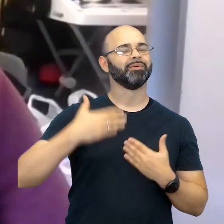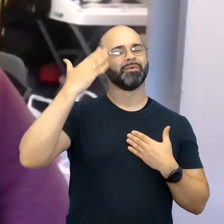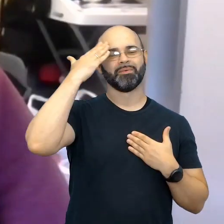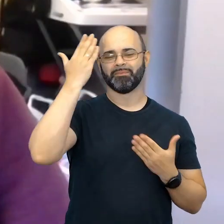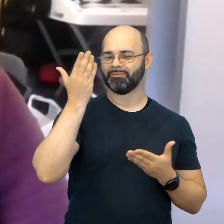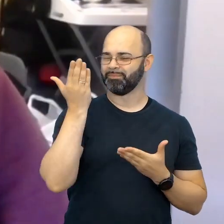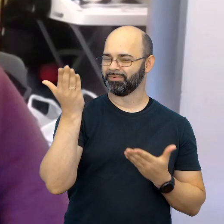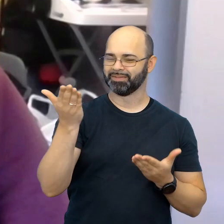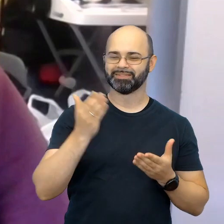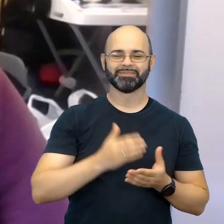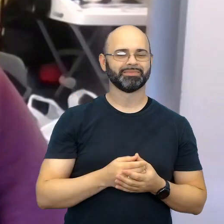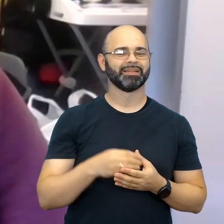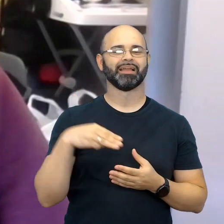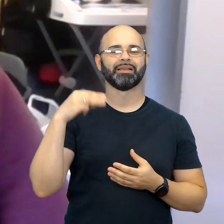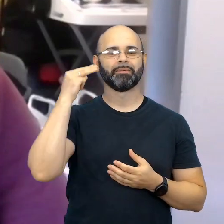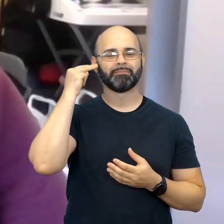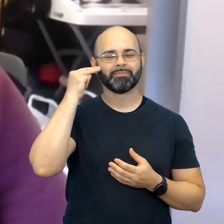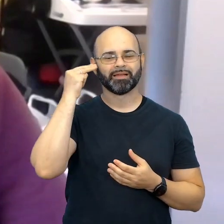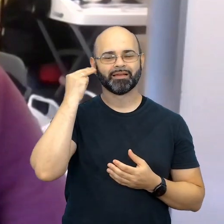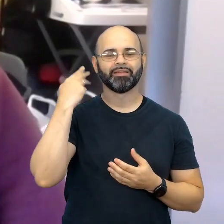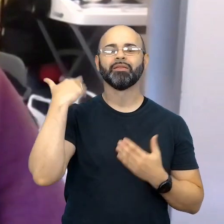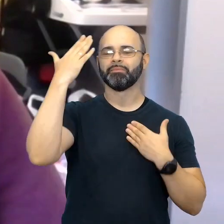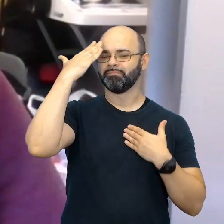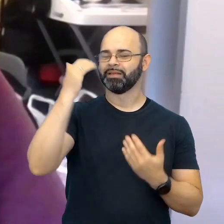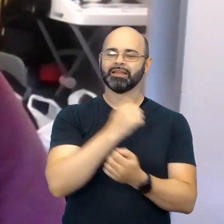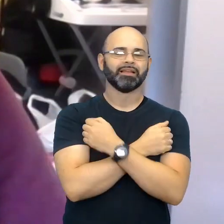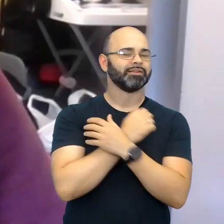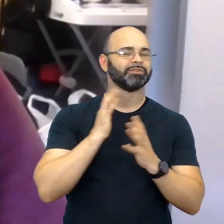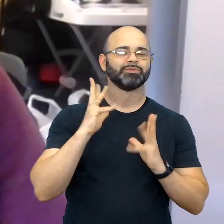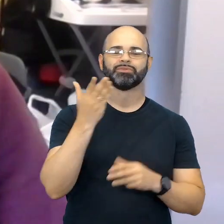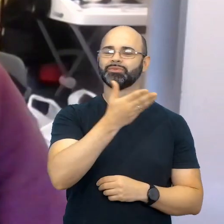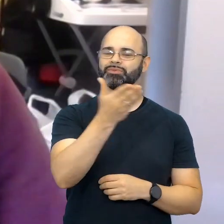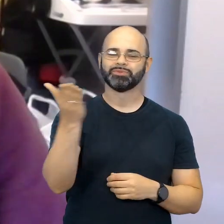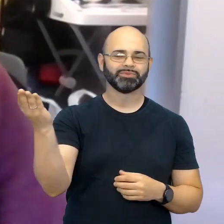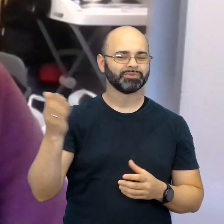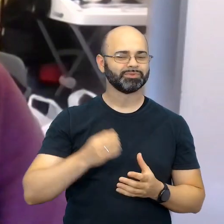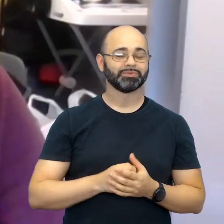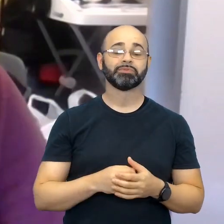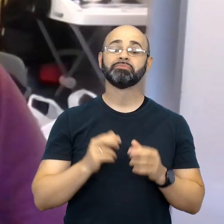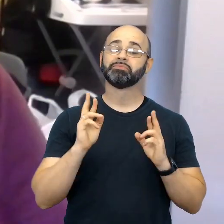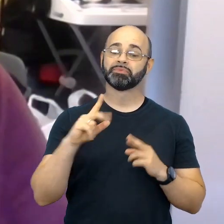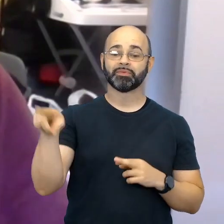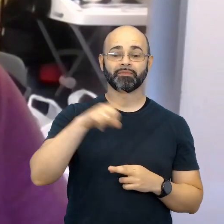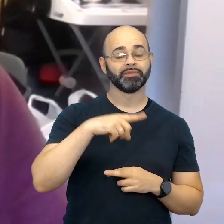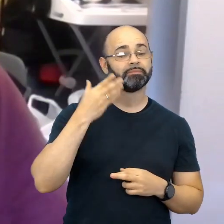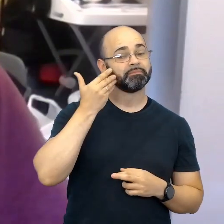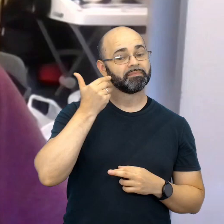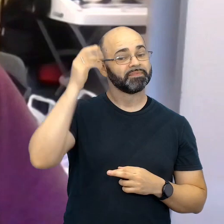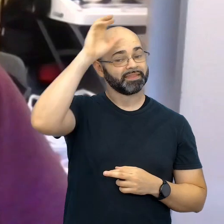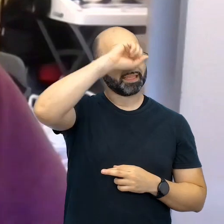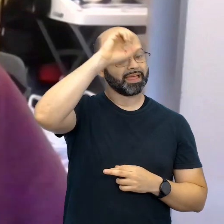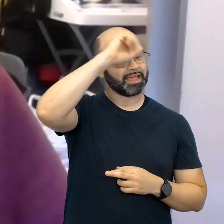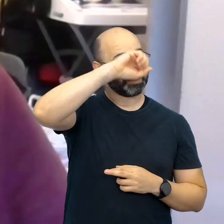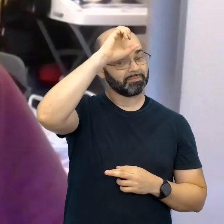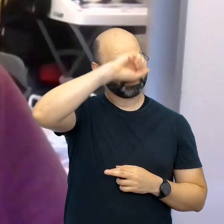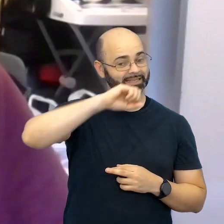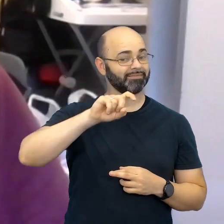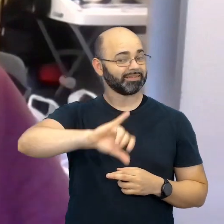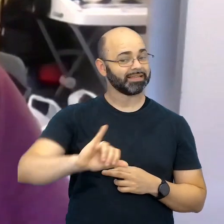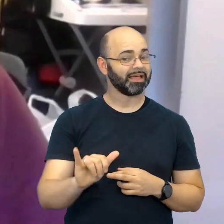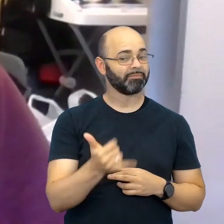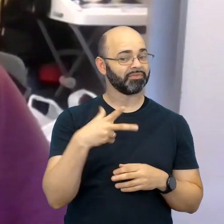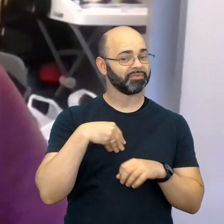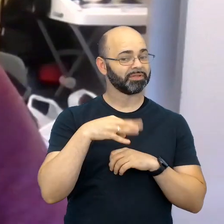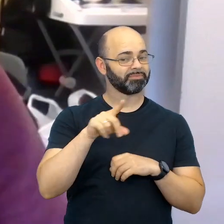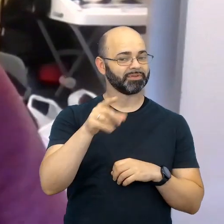Mauro. Um grande abraço para todas as pessoas que estão assistindo. Espero que tenham curtido, espero que consigam aproveitar para os seus